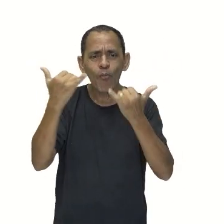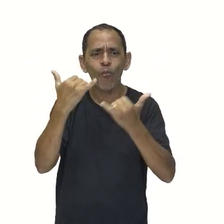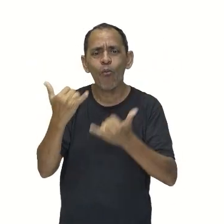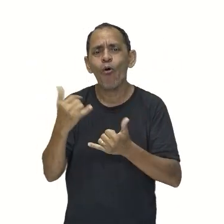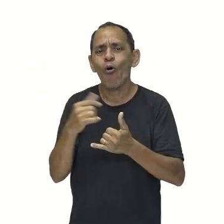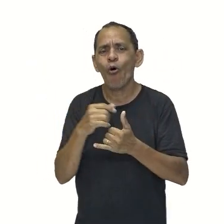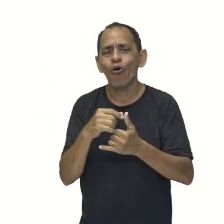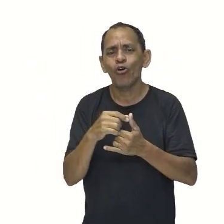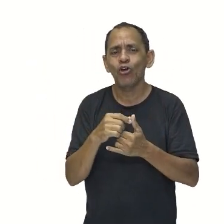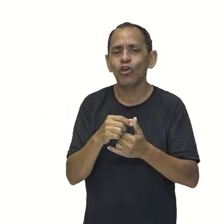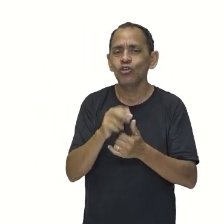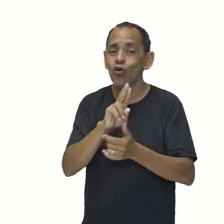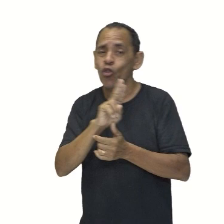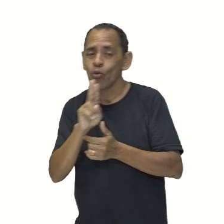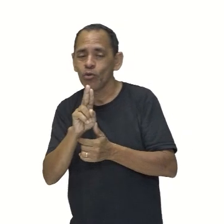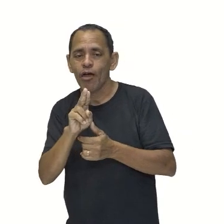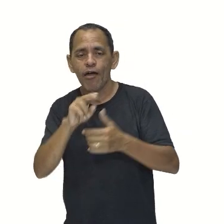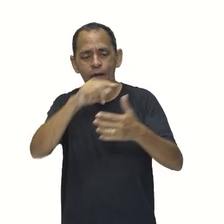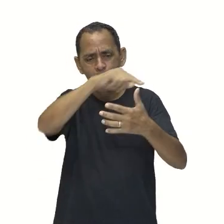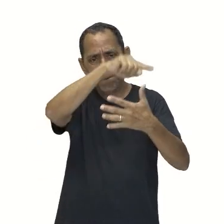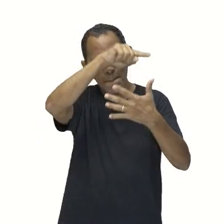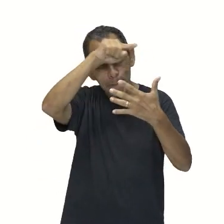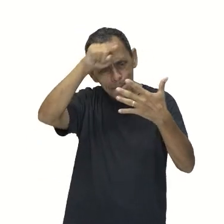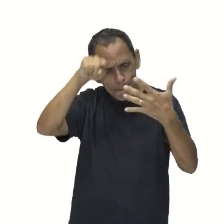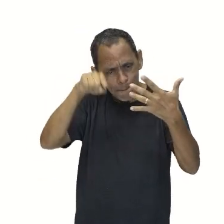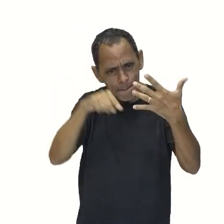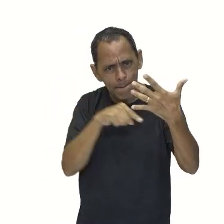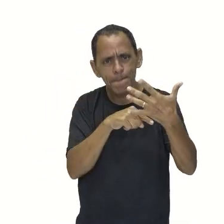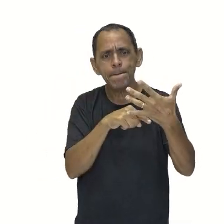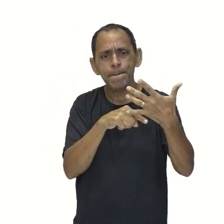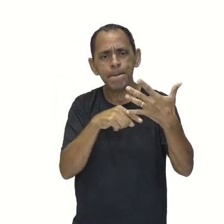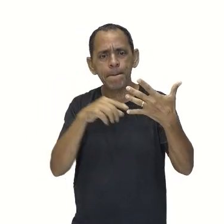ó. C vai ficar, então, olha,